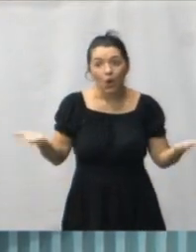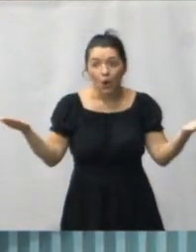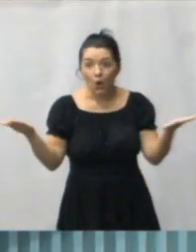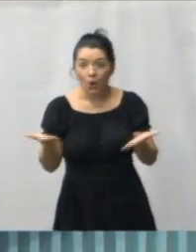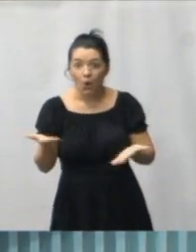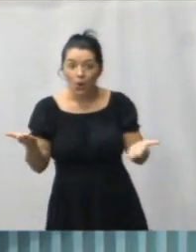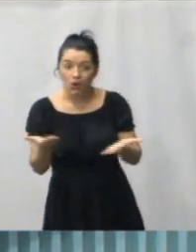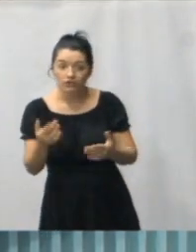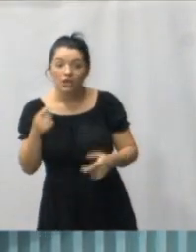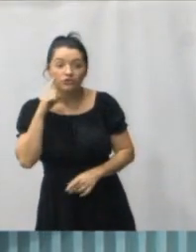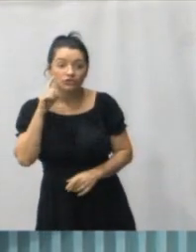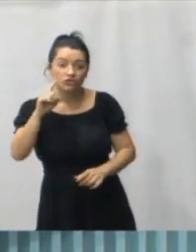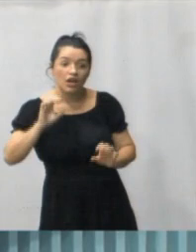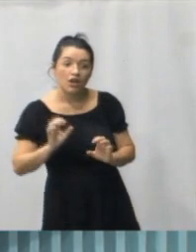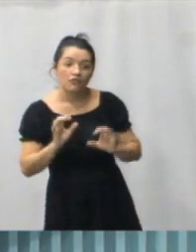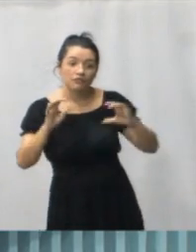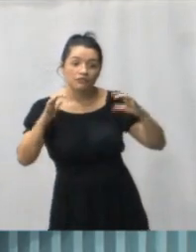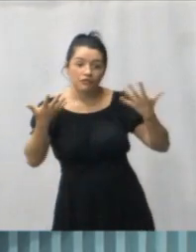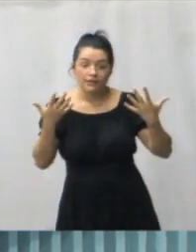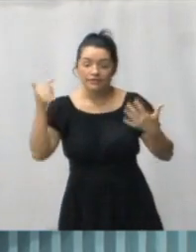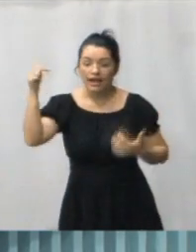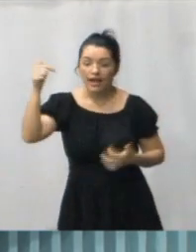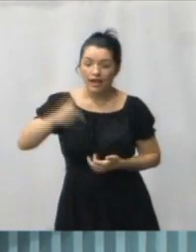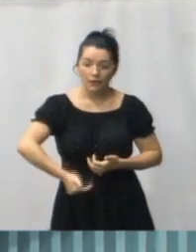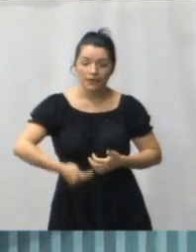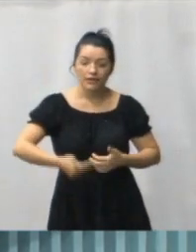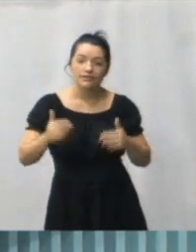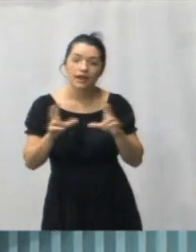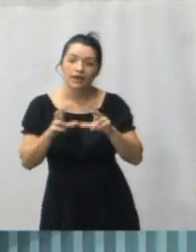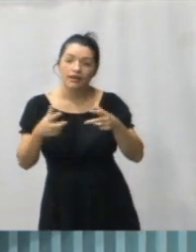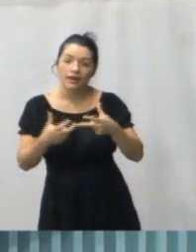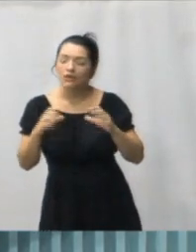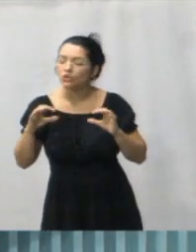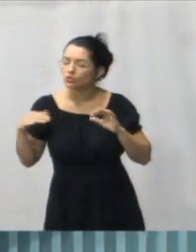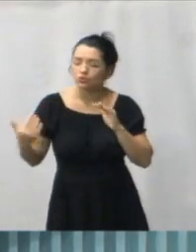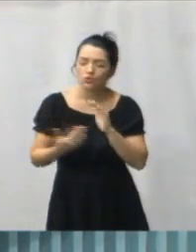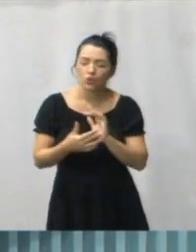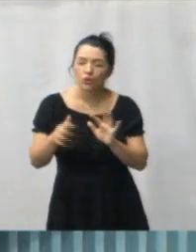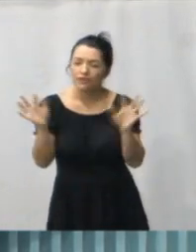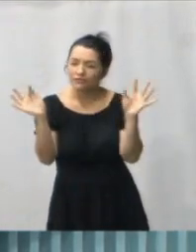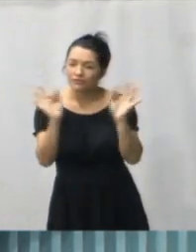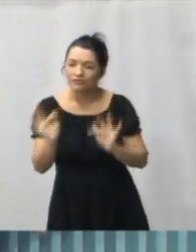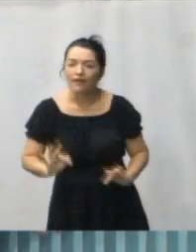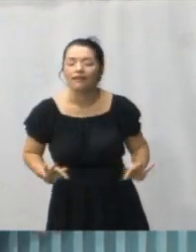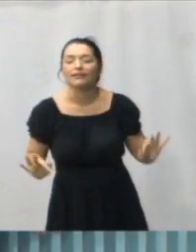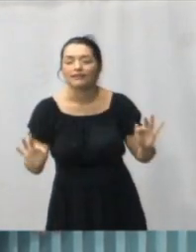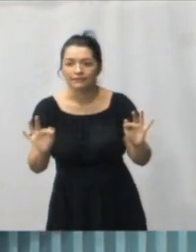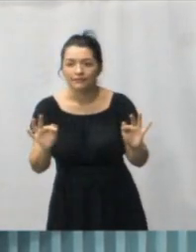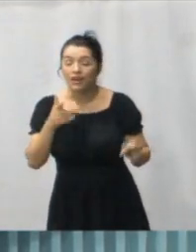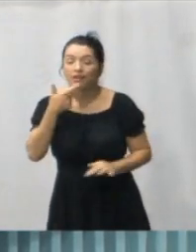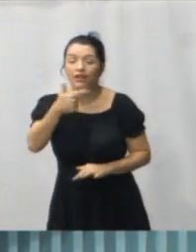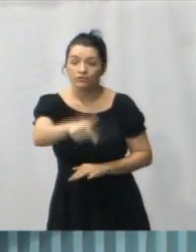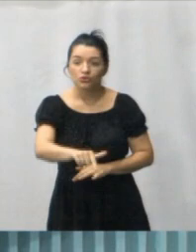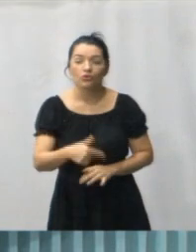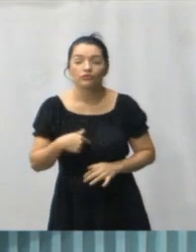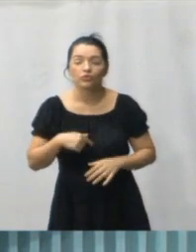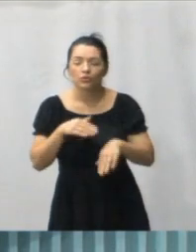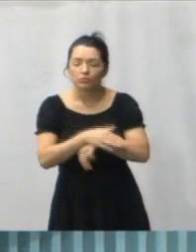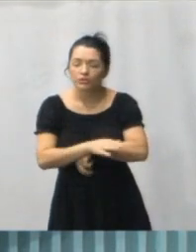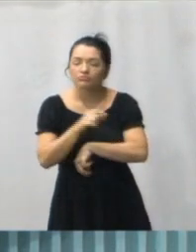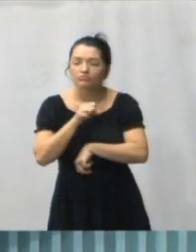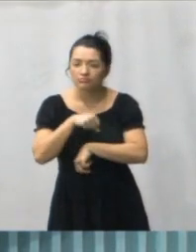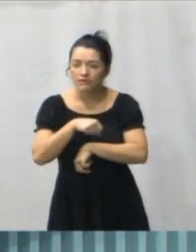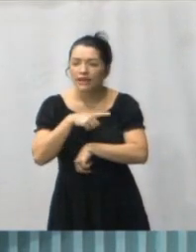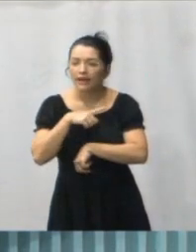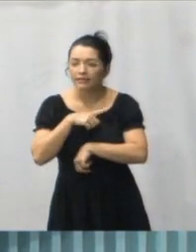festa. Tenho certeza que essa casa está toda ela feliz. E eu repito, com muita humildade, e eu tenho falado isso em todas as